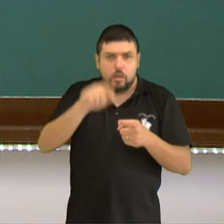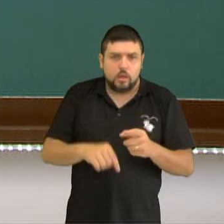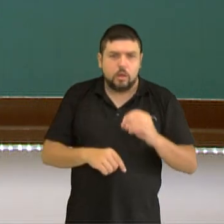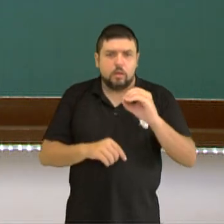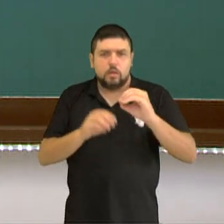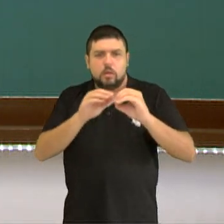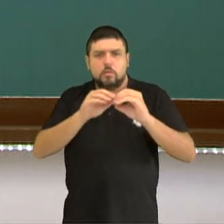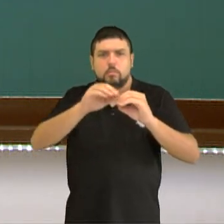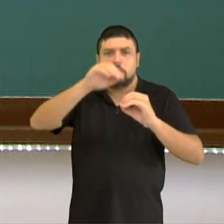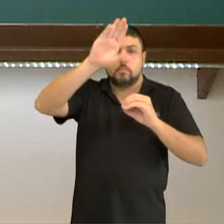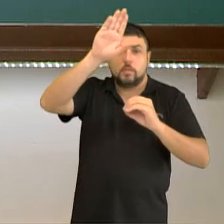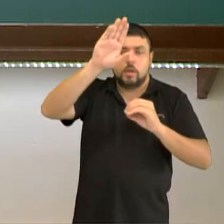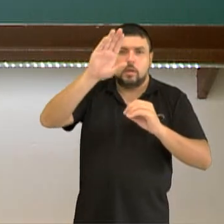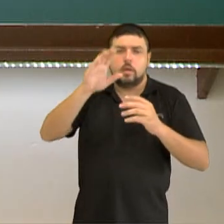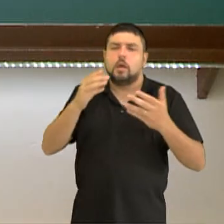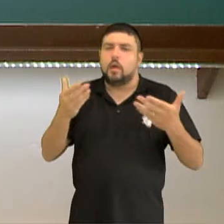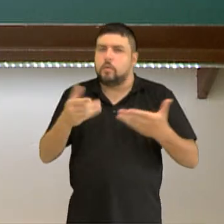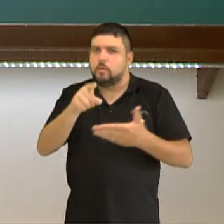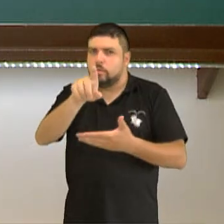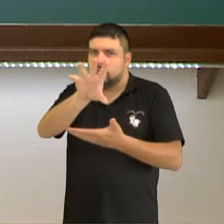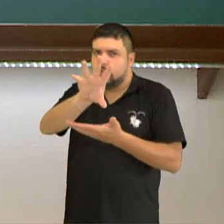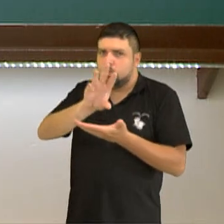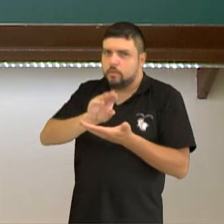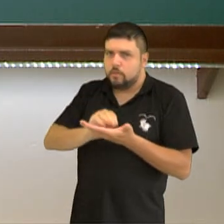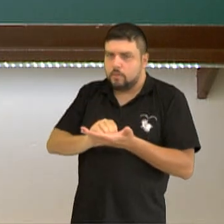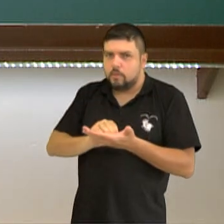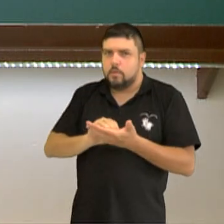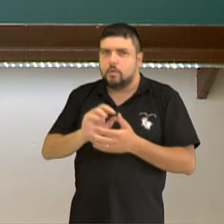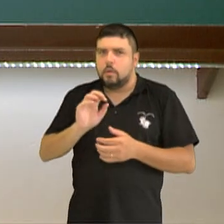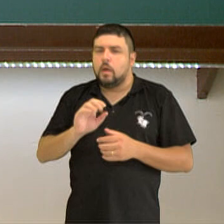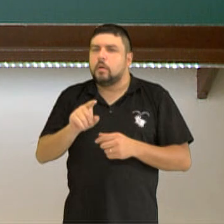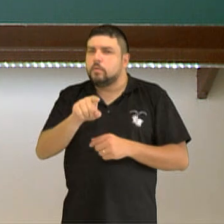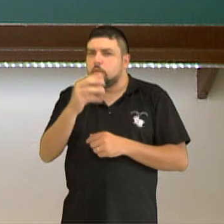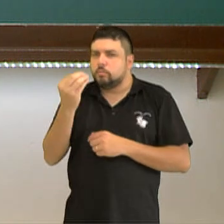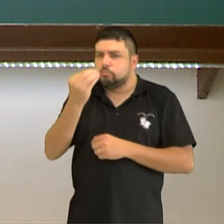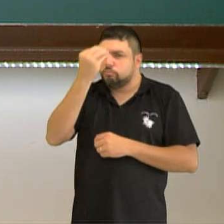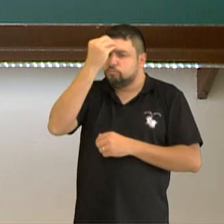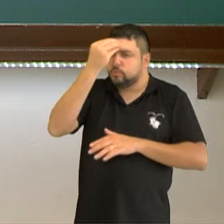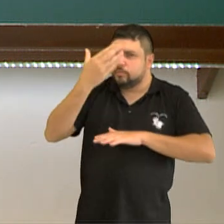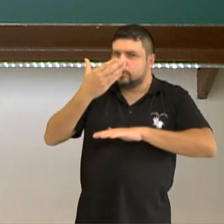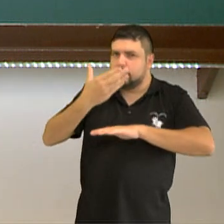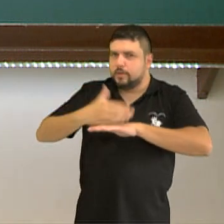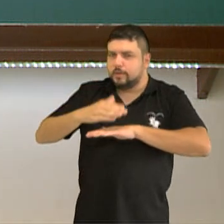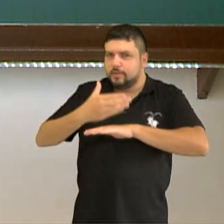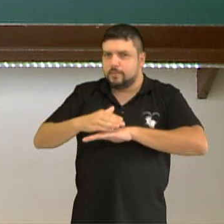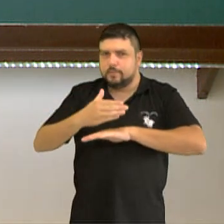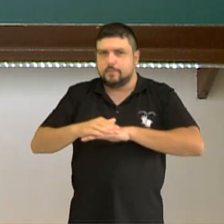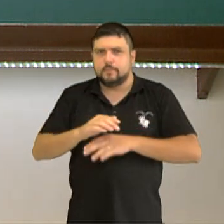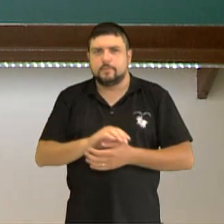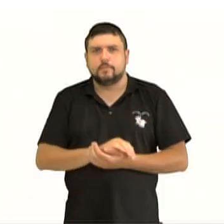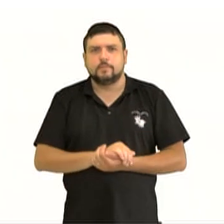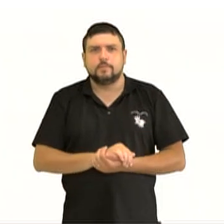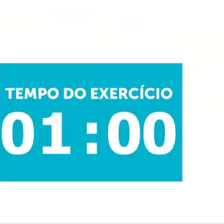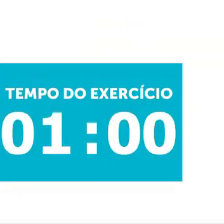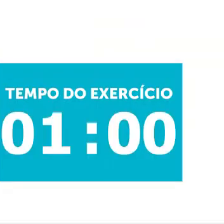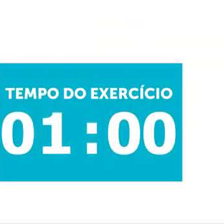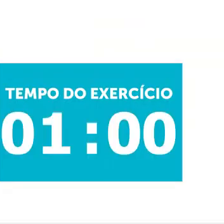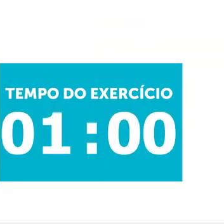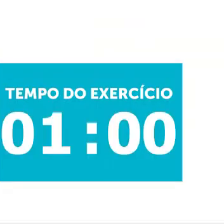será crescente. Um tempinho para você registrar isso aí e para fixar esse conceito de função crescente.